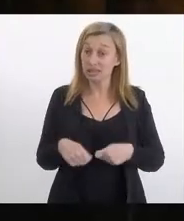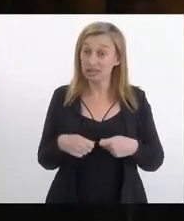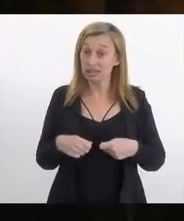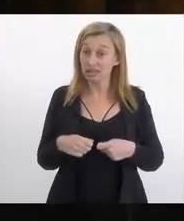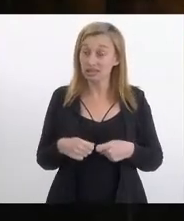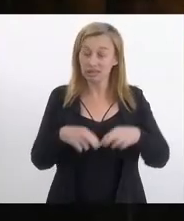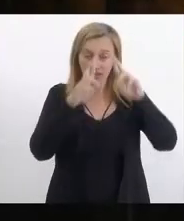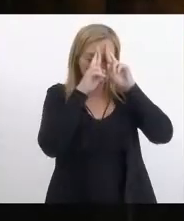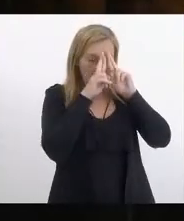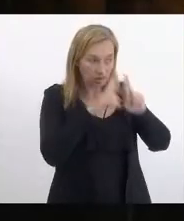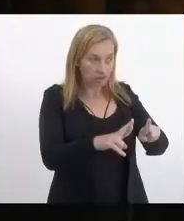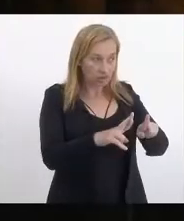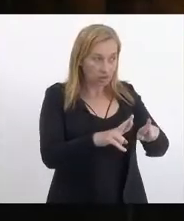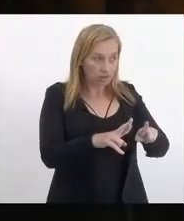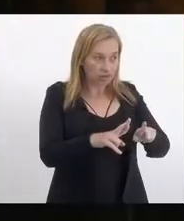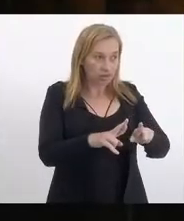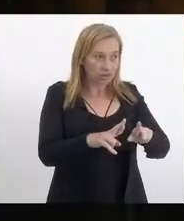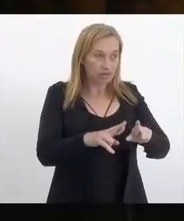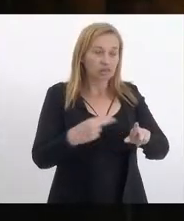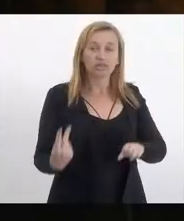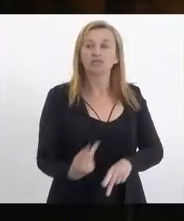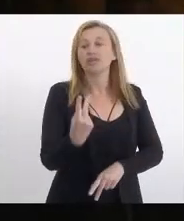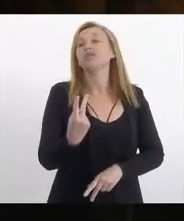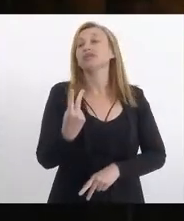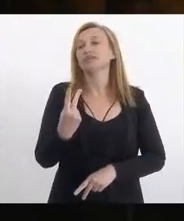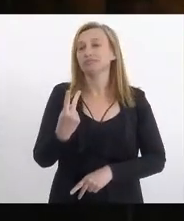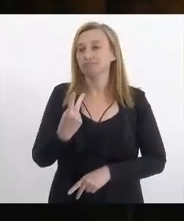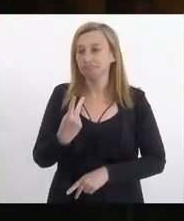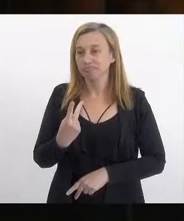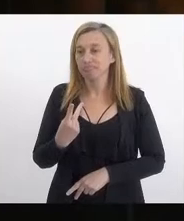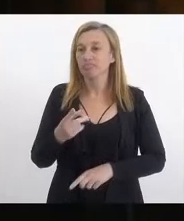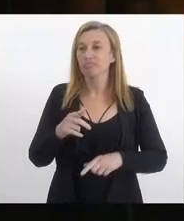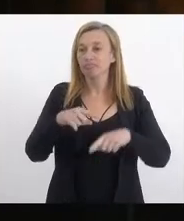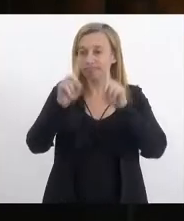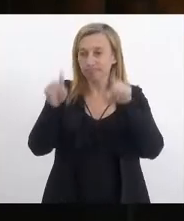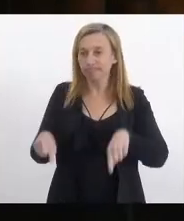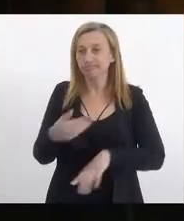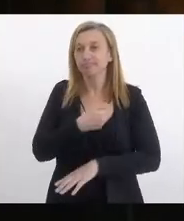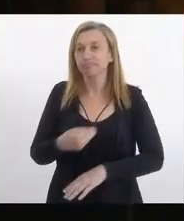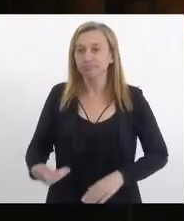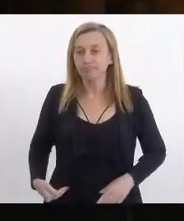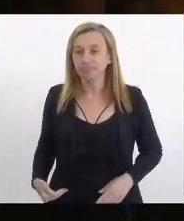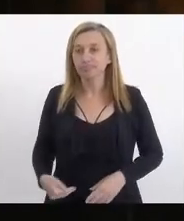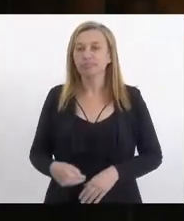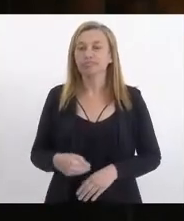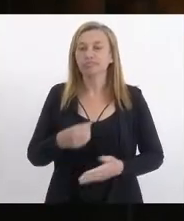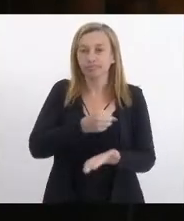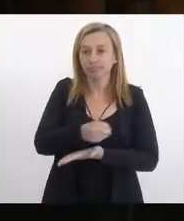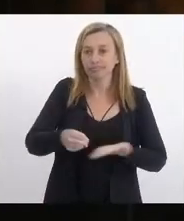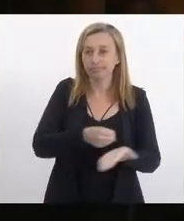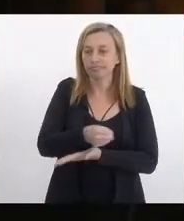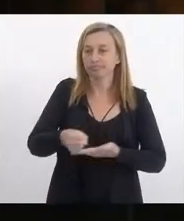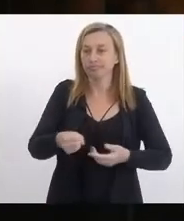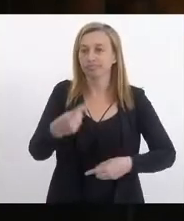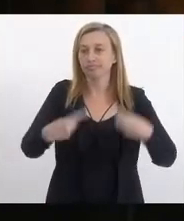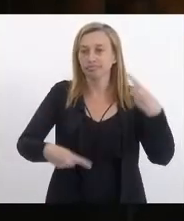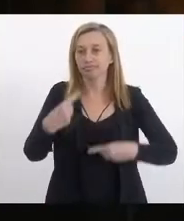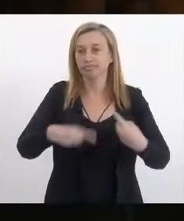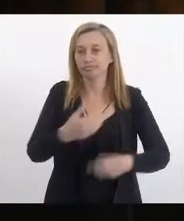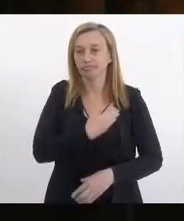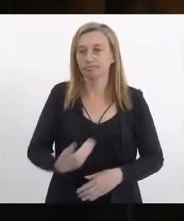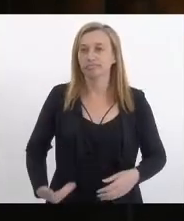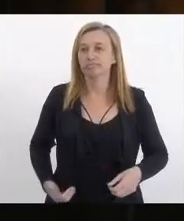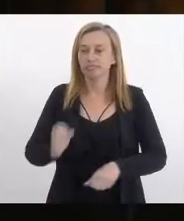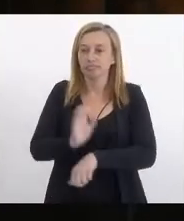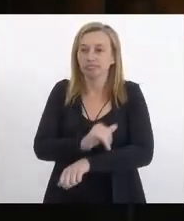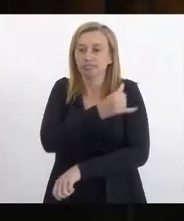tem que ter respeito e se valorizar o servidor público, que é a base das políticas públicas do Estado do